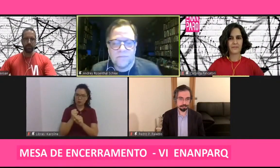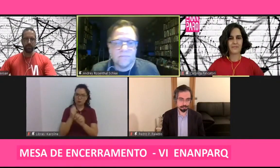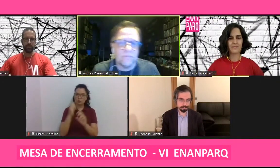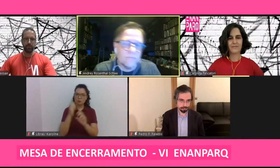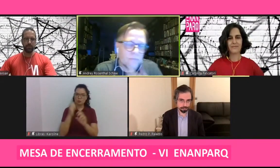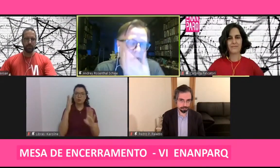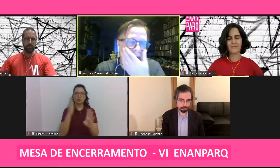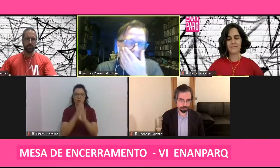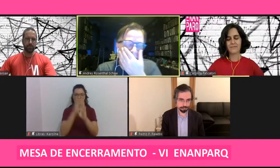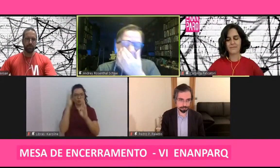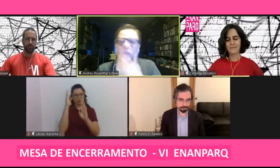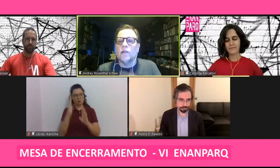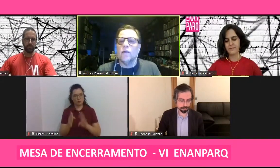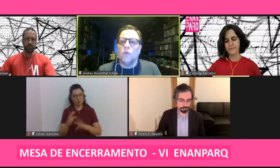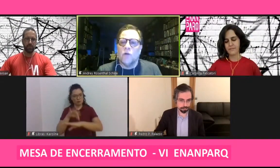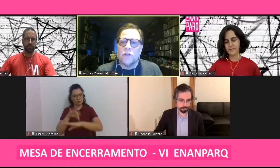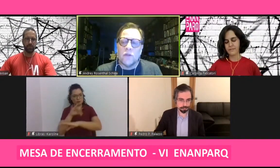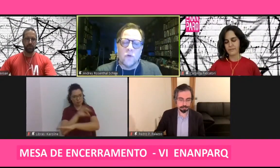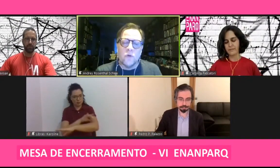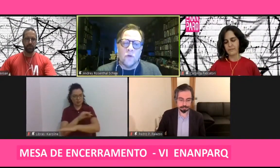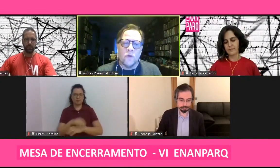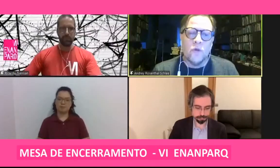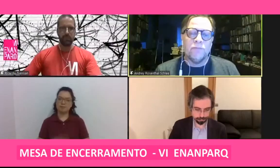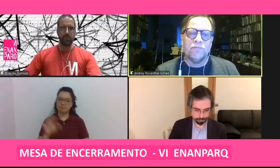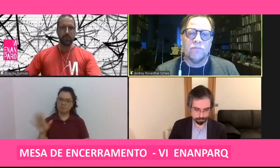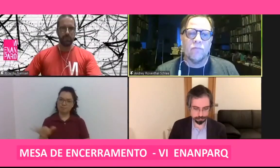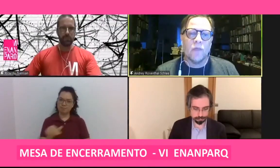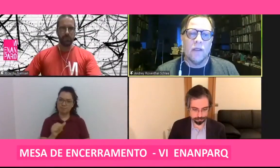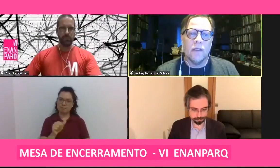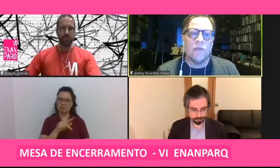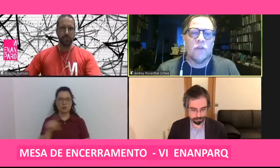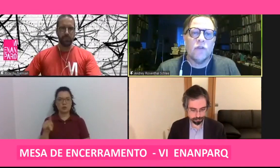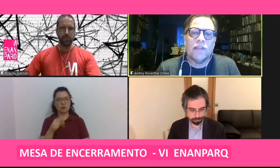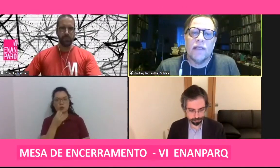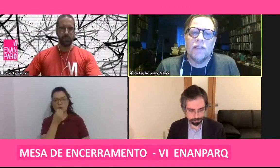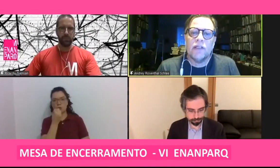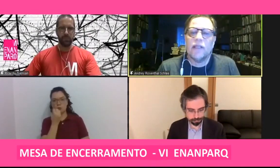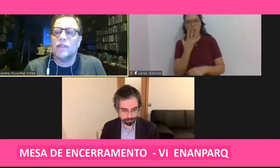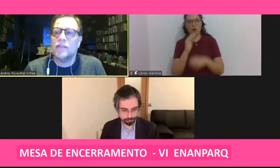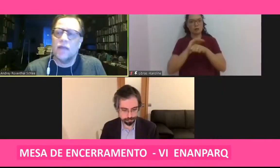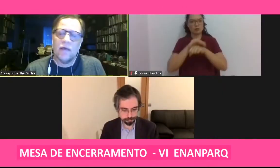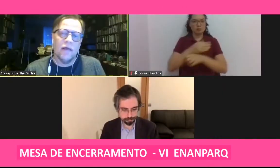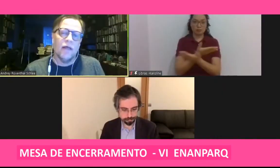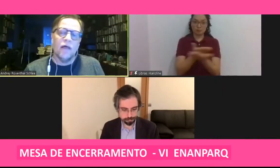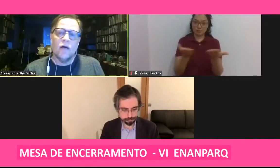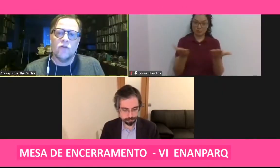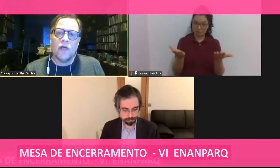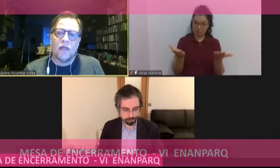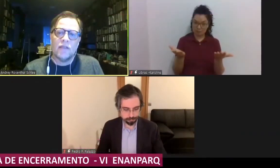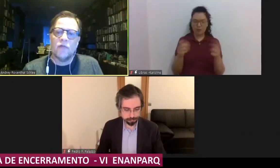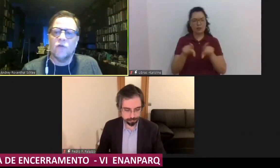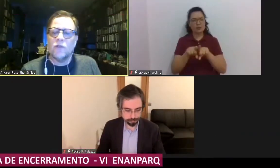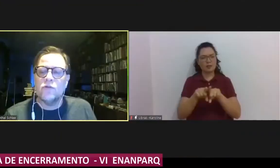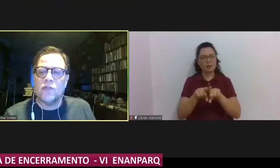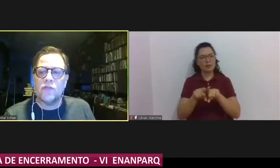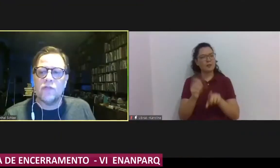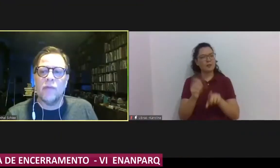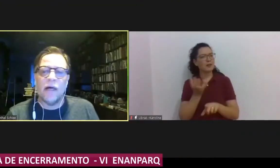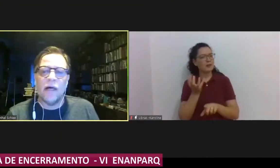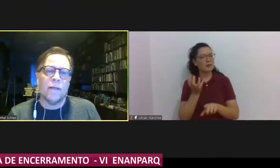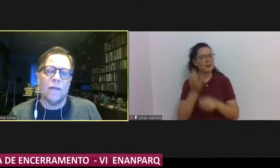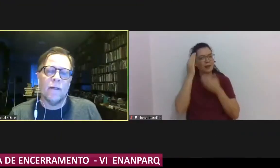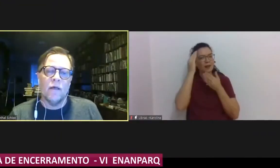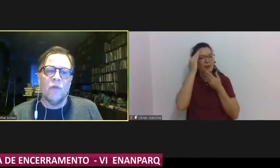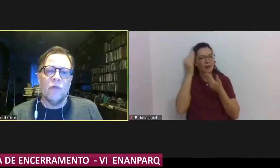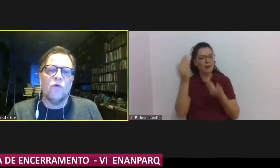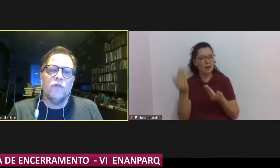Obrigado. Boa noite a todos. Inicialmente, eu gostaria de agradecer aos organizadores do Sesto Enam